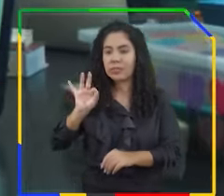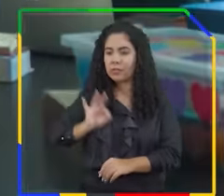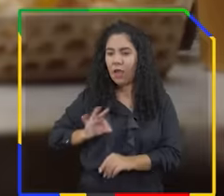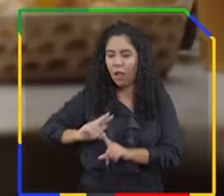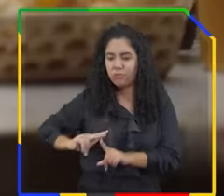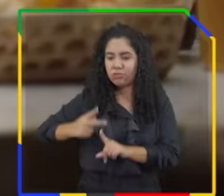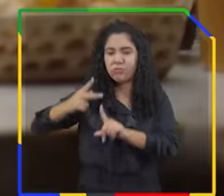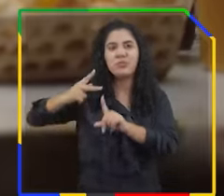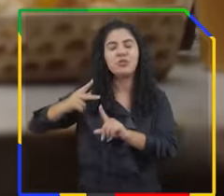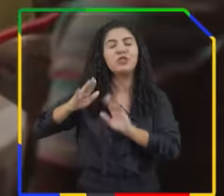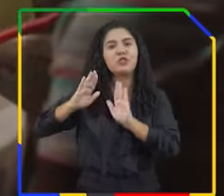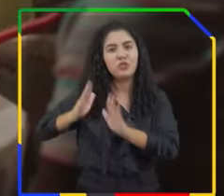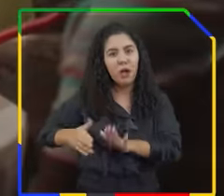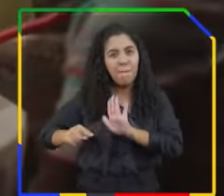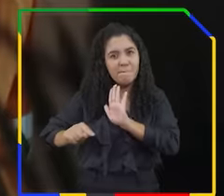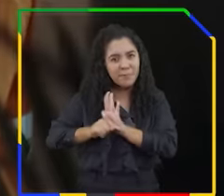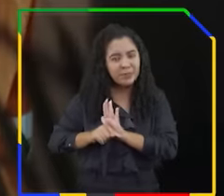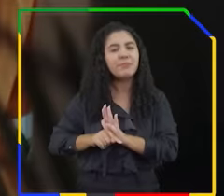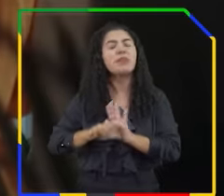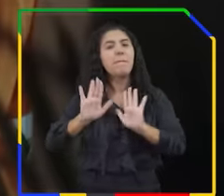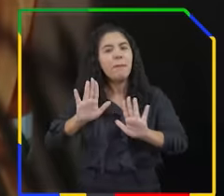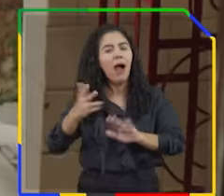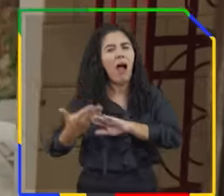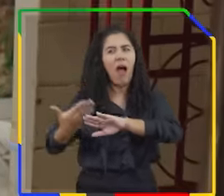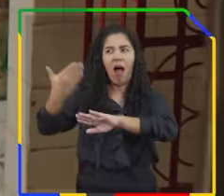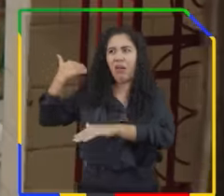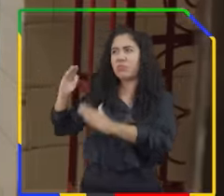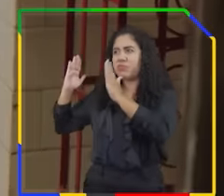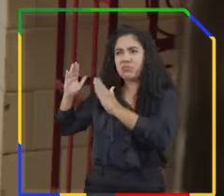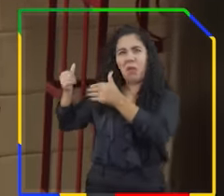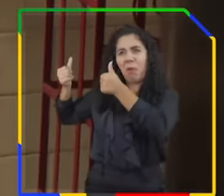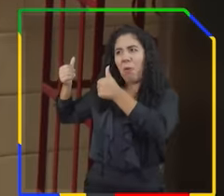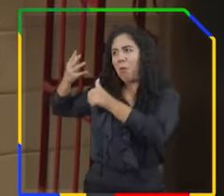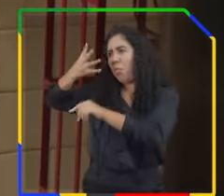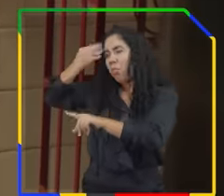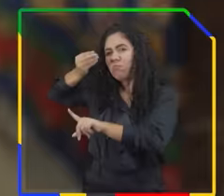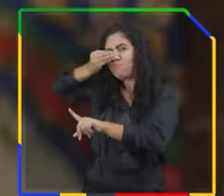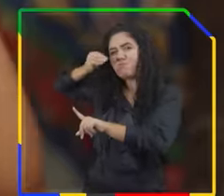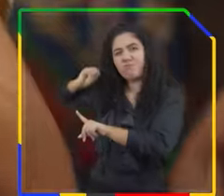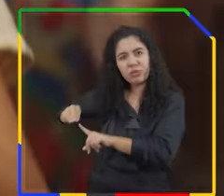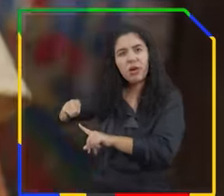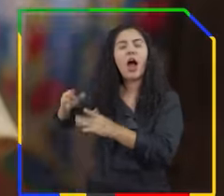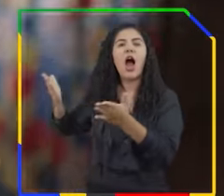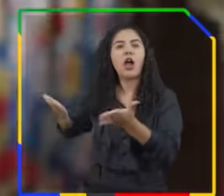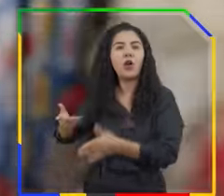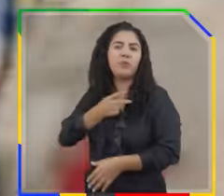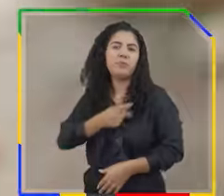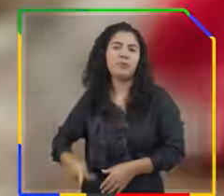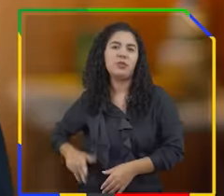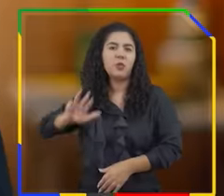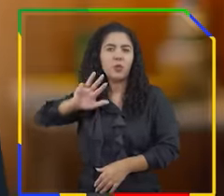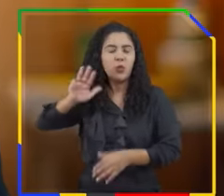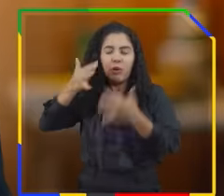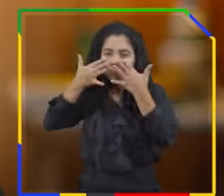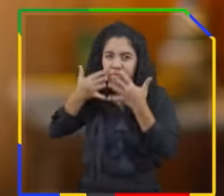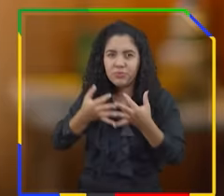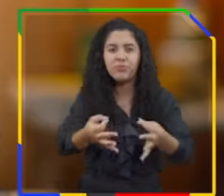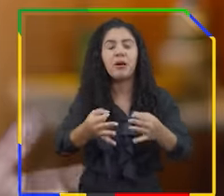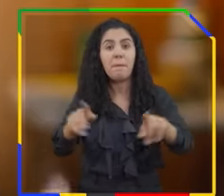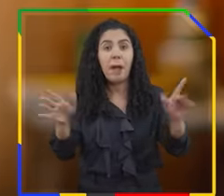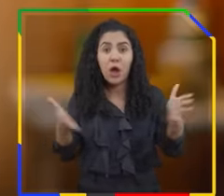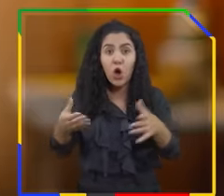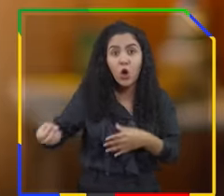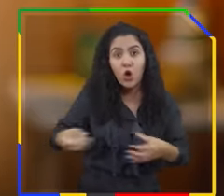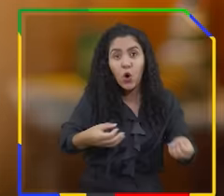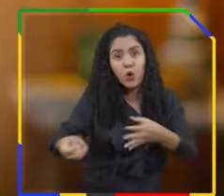real no salário mínimo. Esse direito, esquecido pelo governo anterior, retornou com o presidente Lula. E com as novas